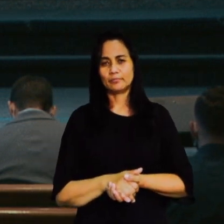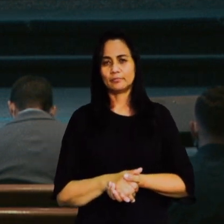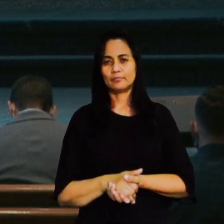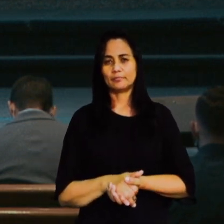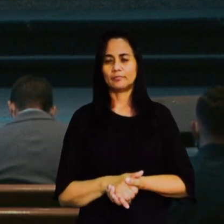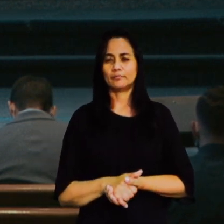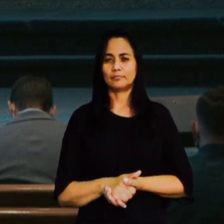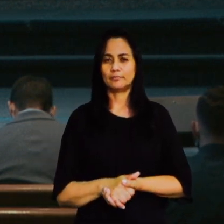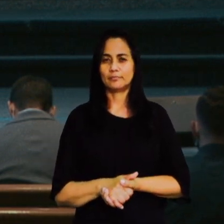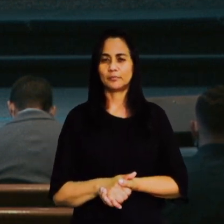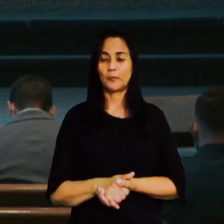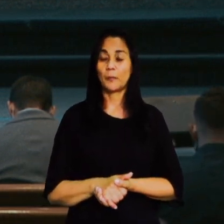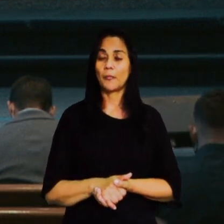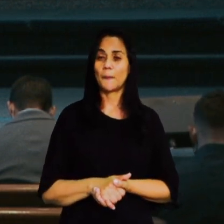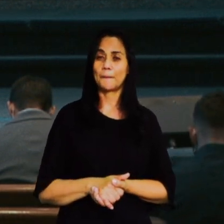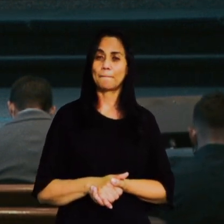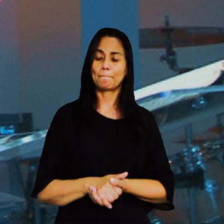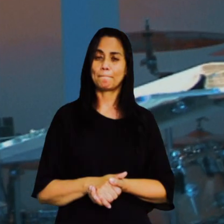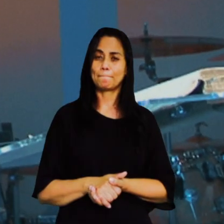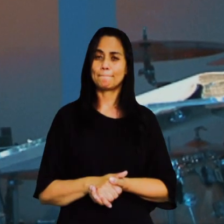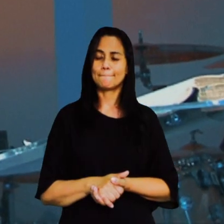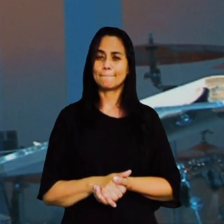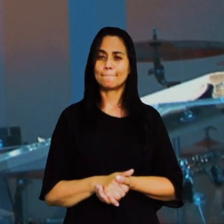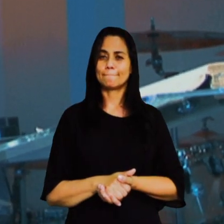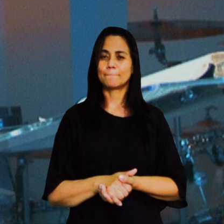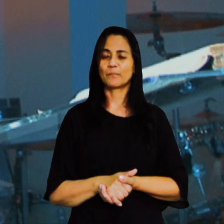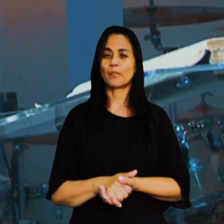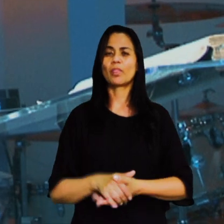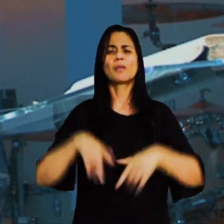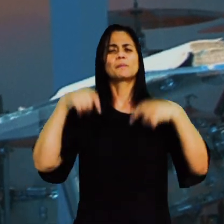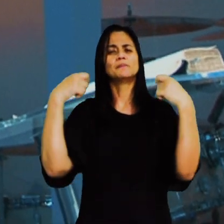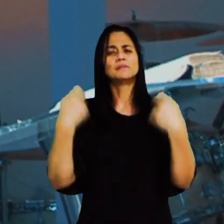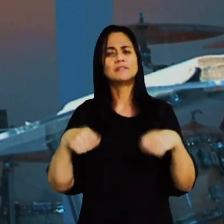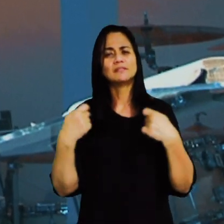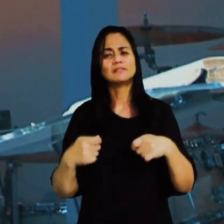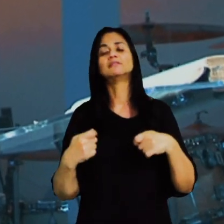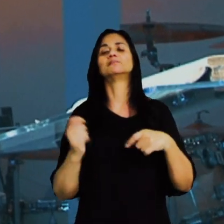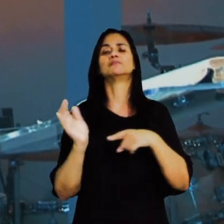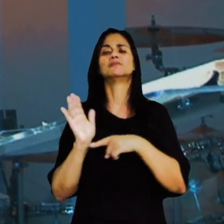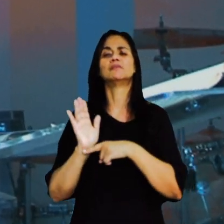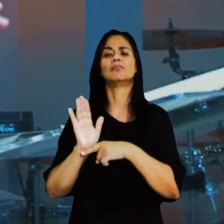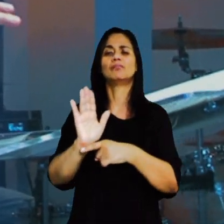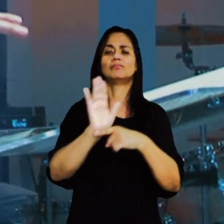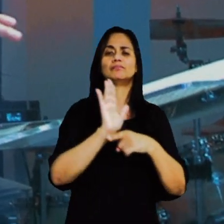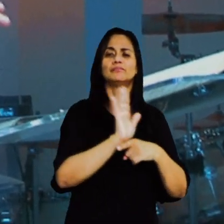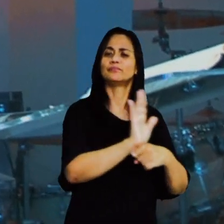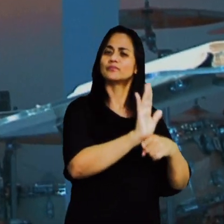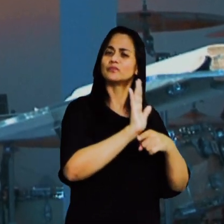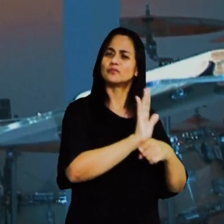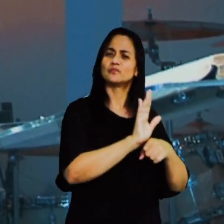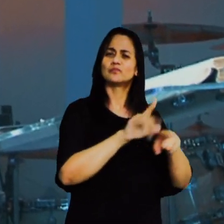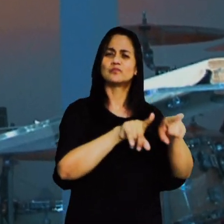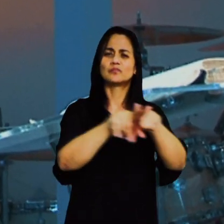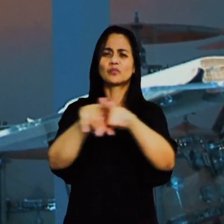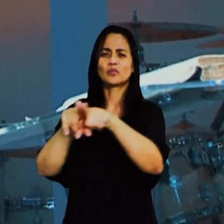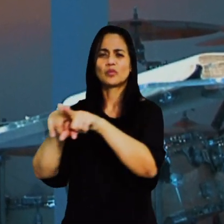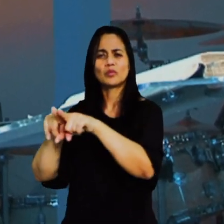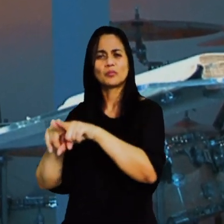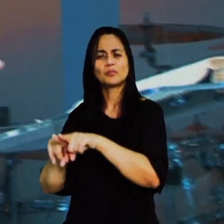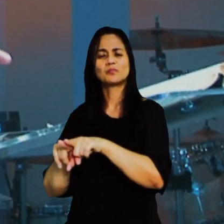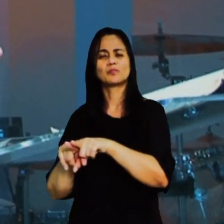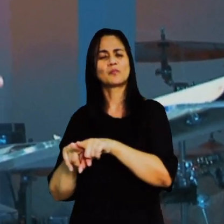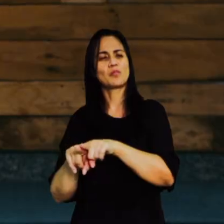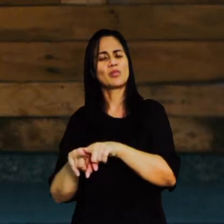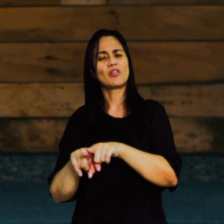E consideremos-nos uns aos outros para nos estimularmos à caridade e às boas